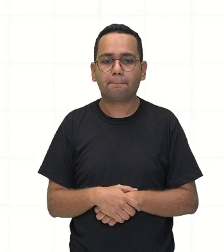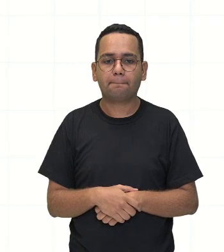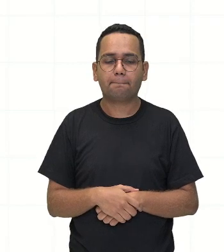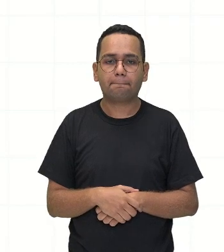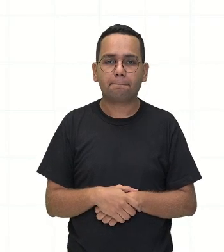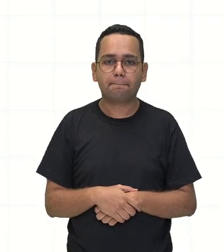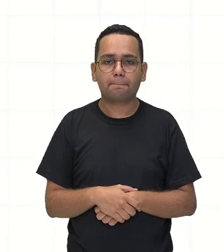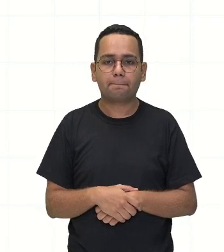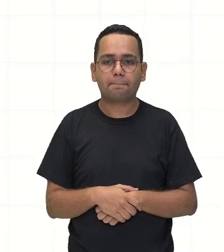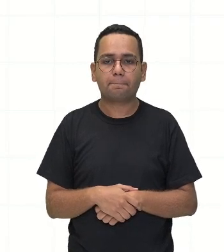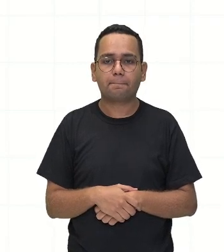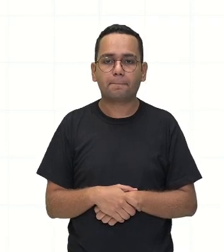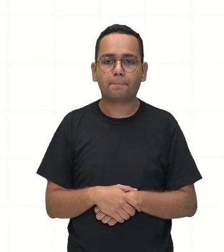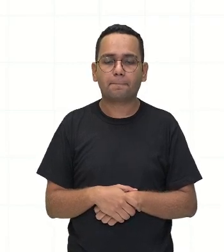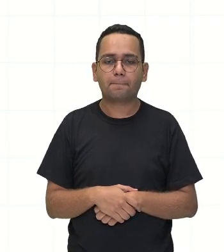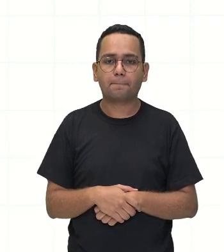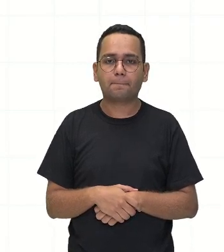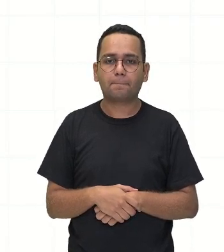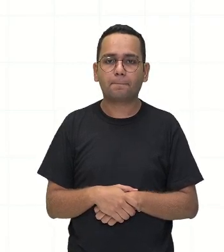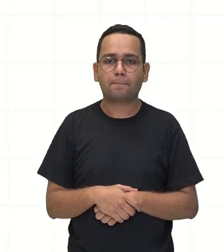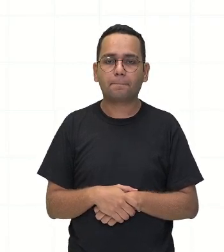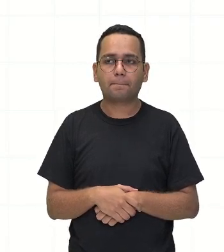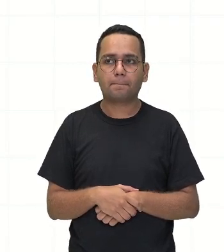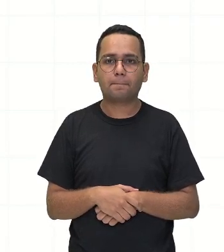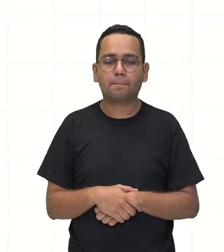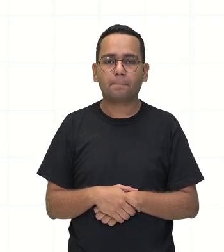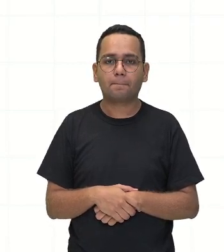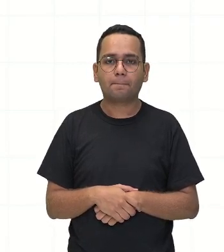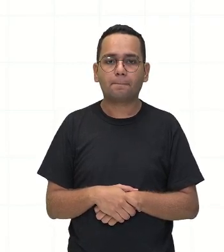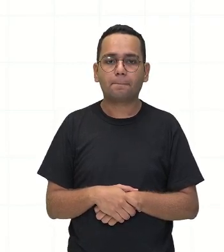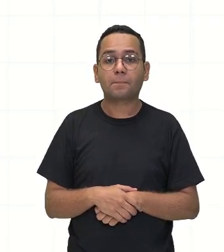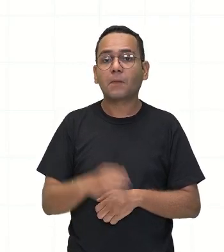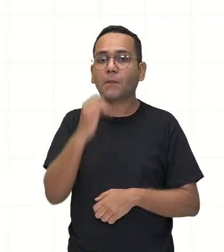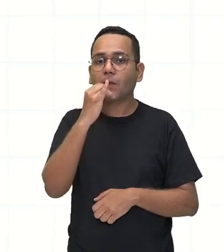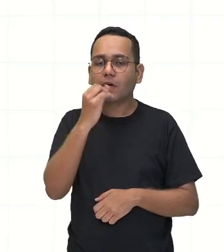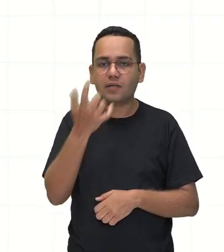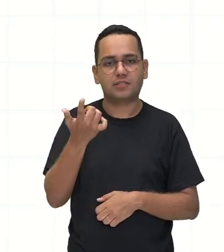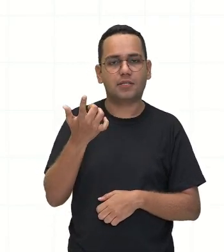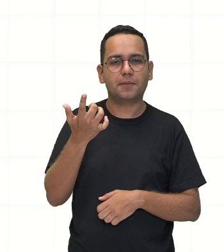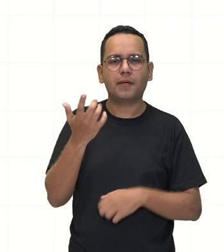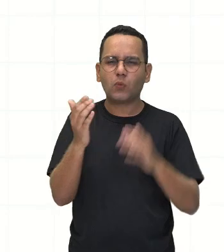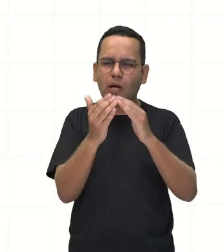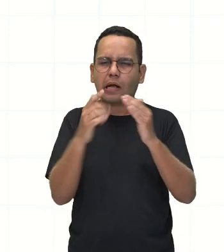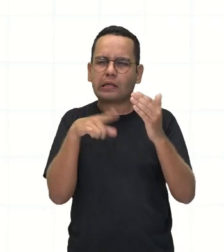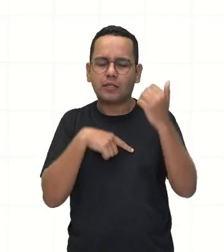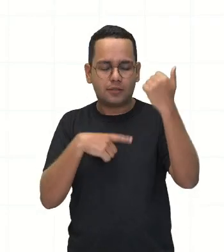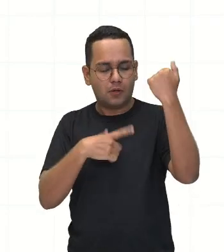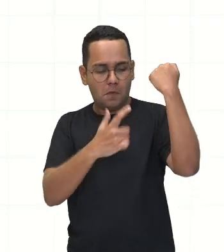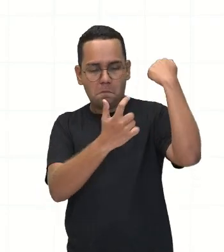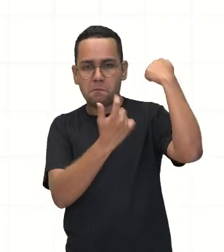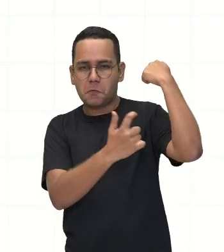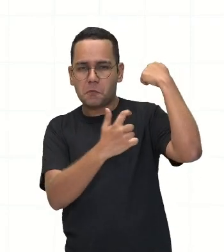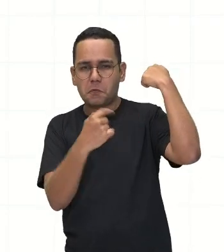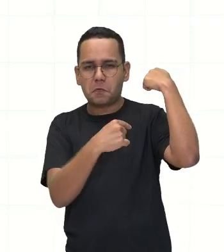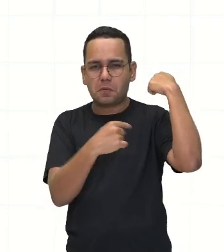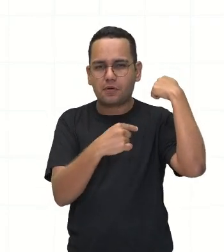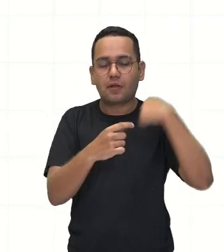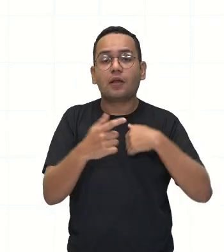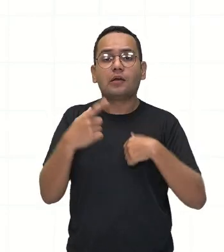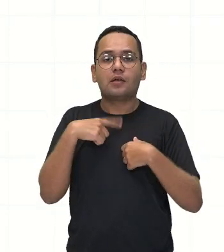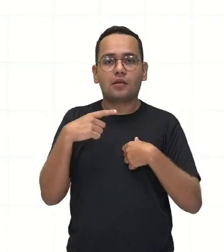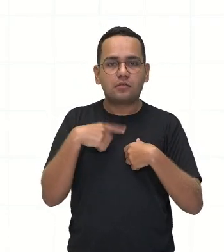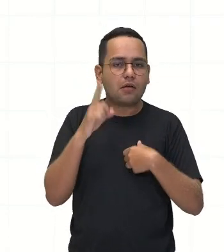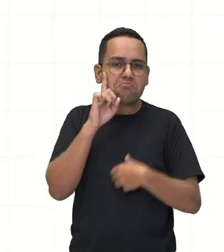Aquela fumaça, aquele produto, né, tipo desodorante, né, desodorante pessoal que cada um utiliza no